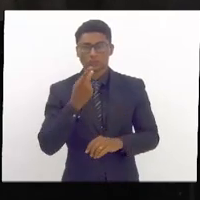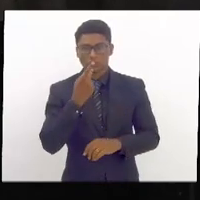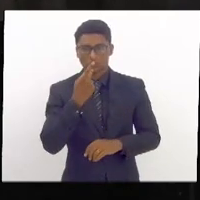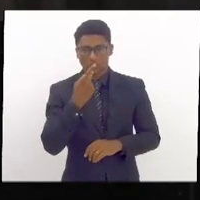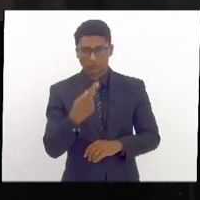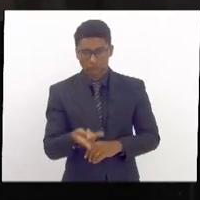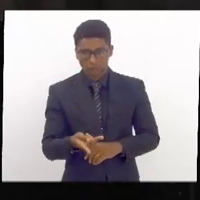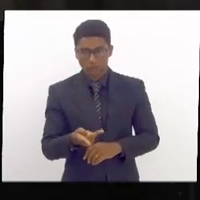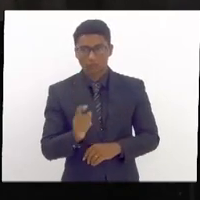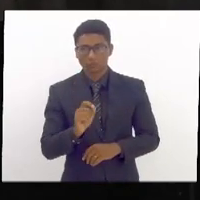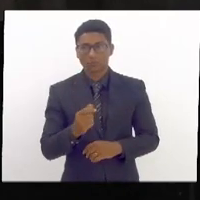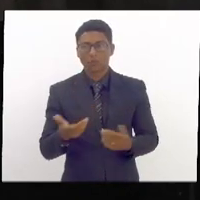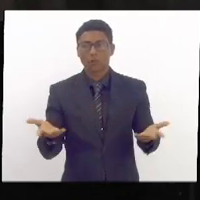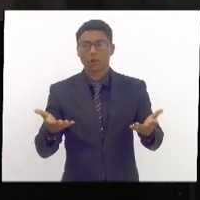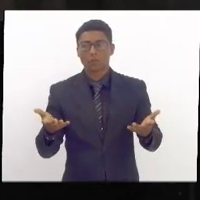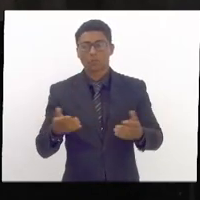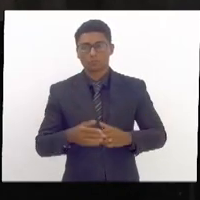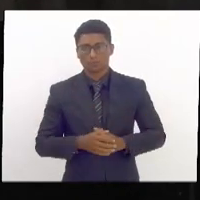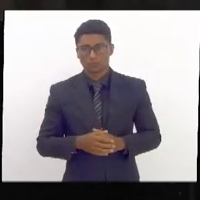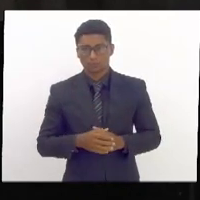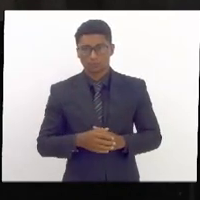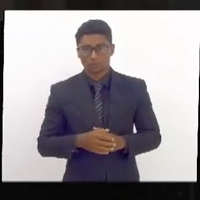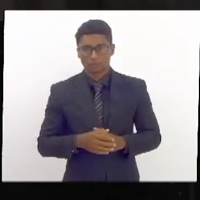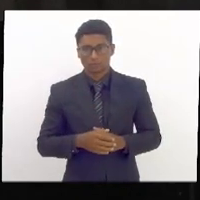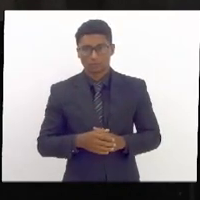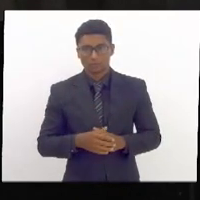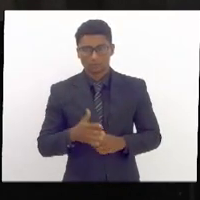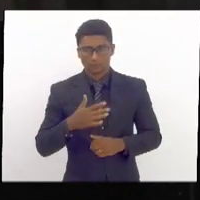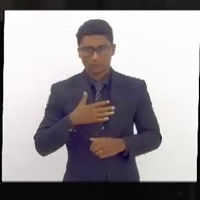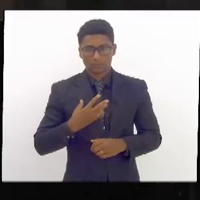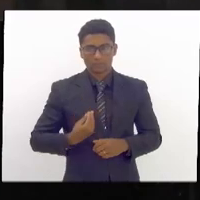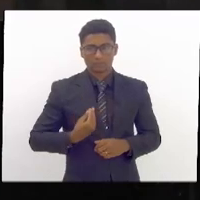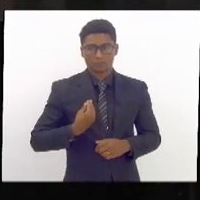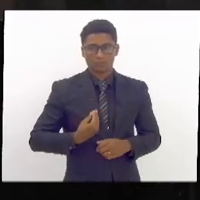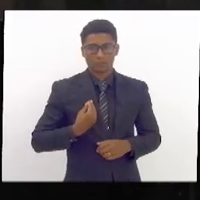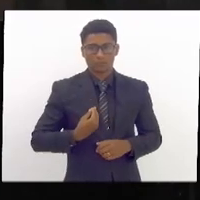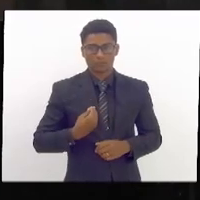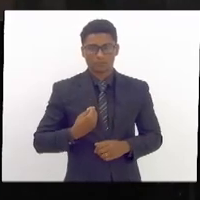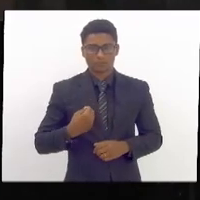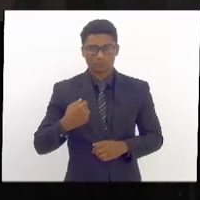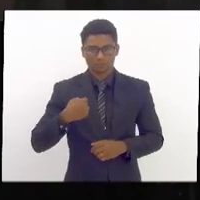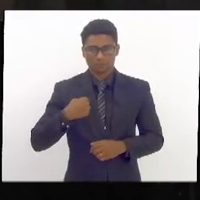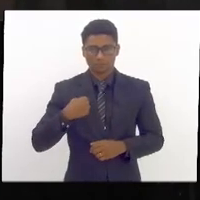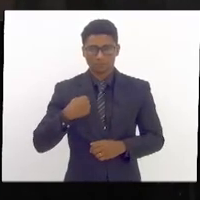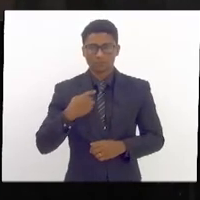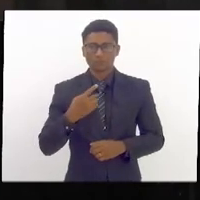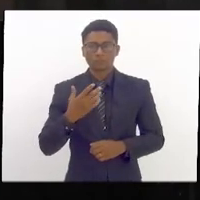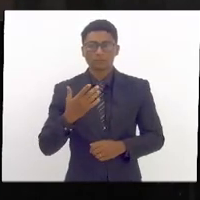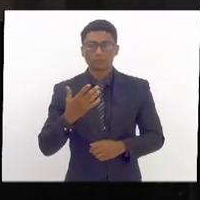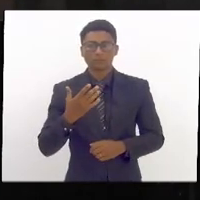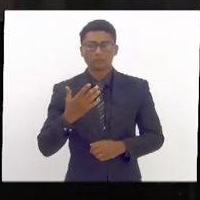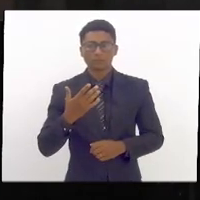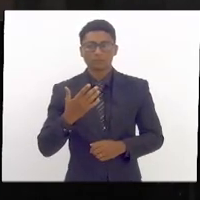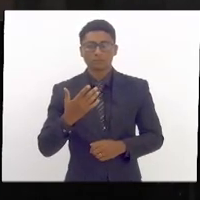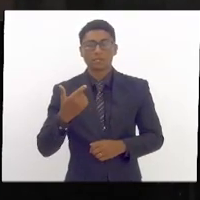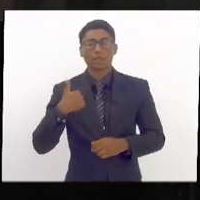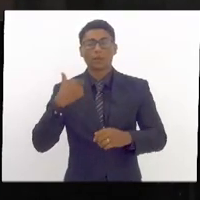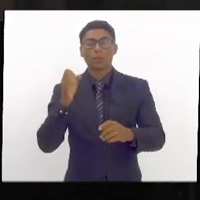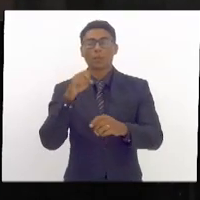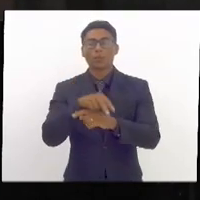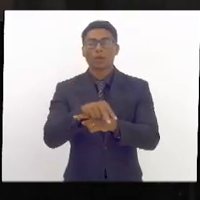essa fase da minha vida parlamentar, onde eu entro no